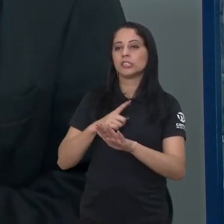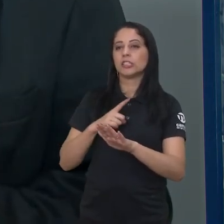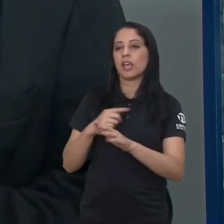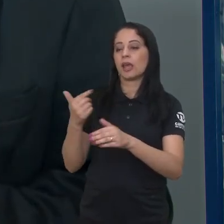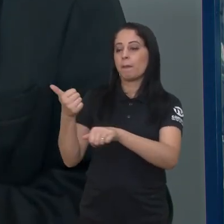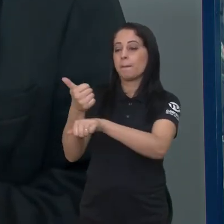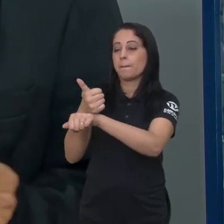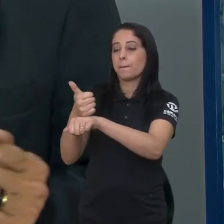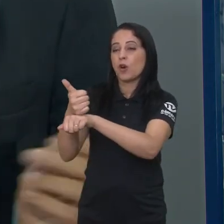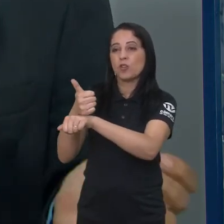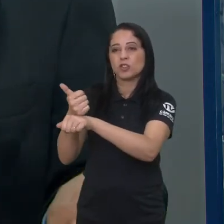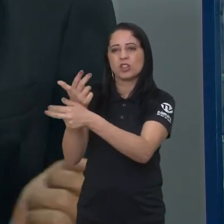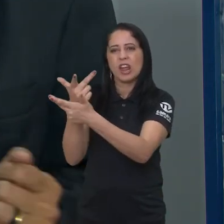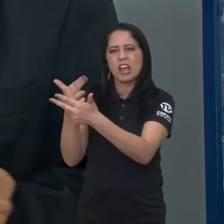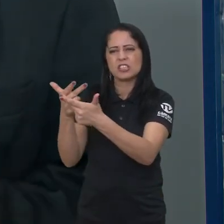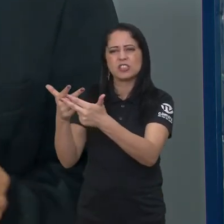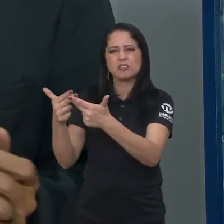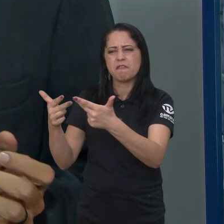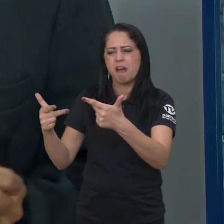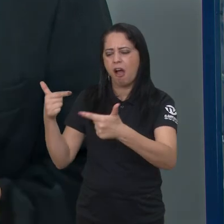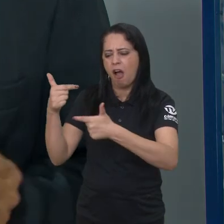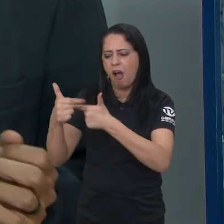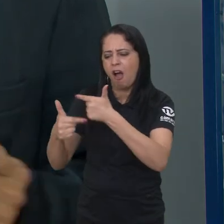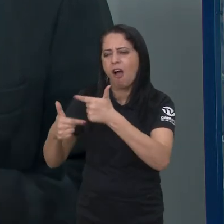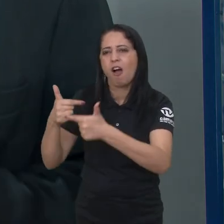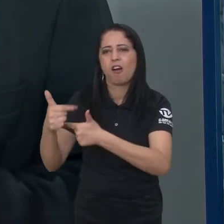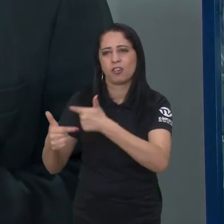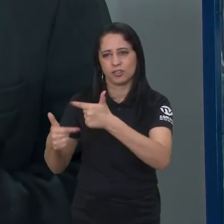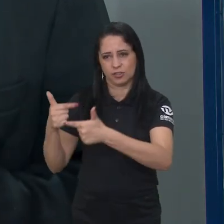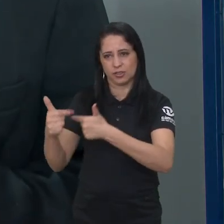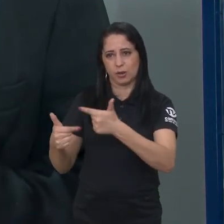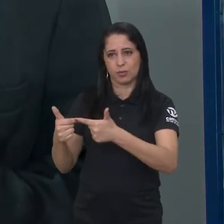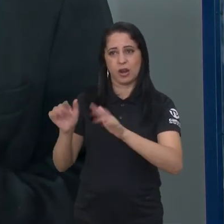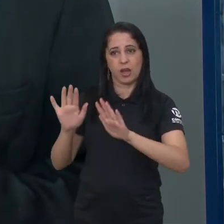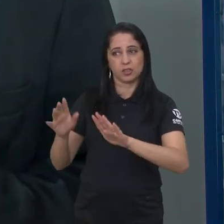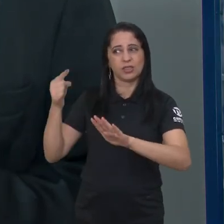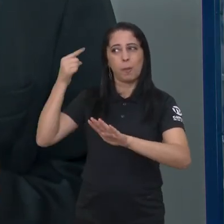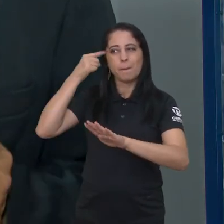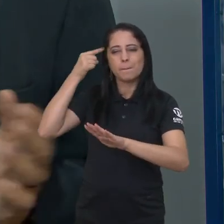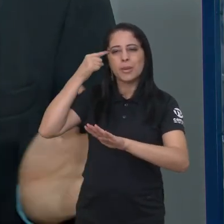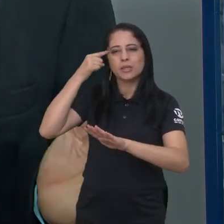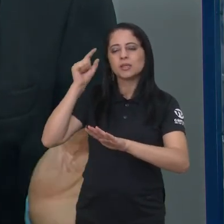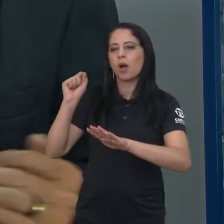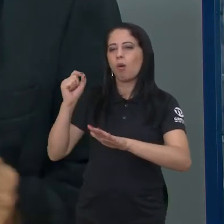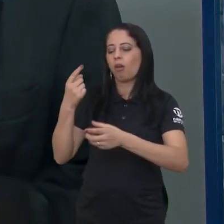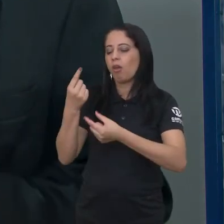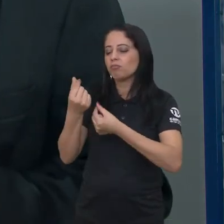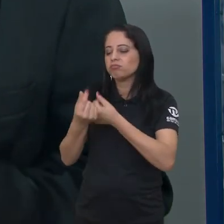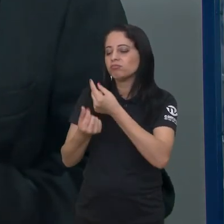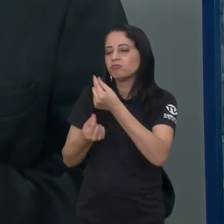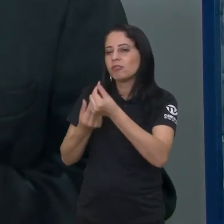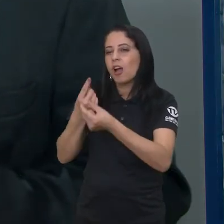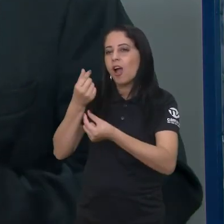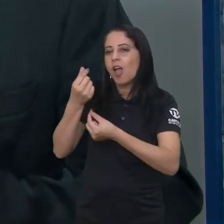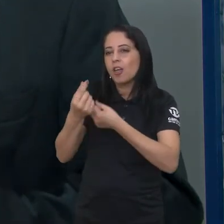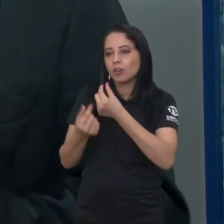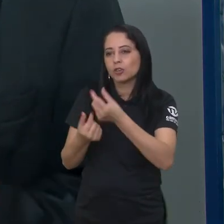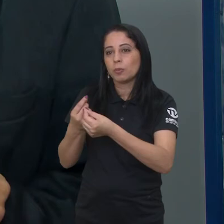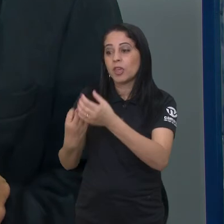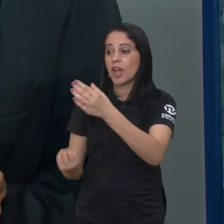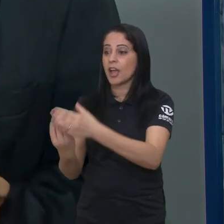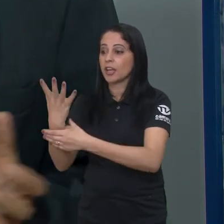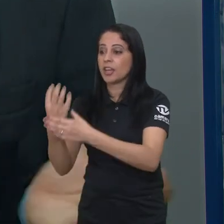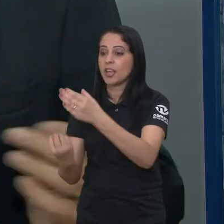produtiva grande. Então é pensar a economia, é gerar postos de trabalho,